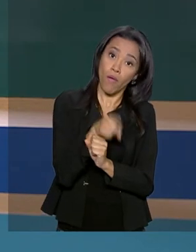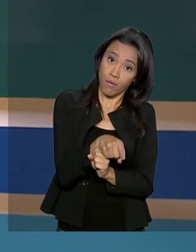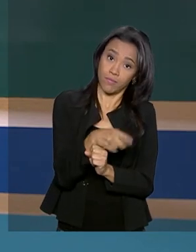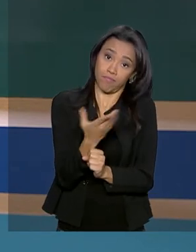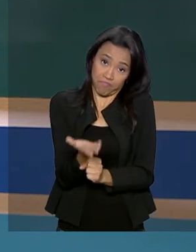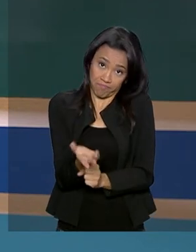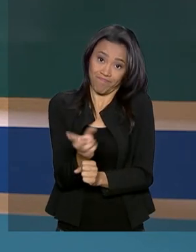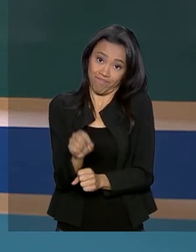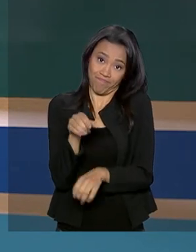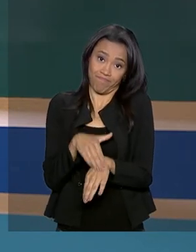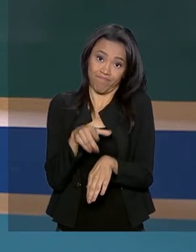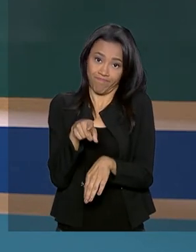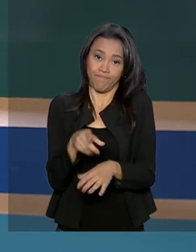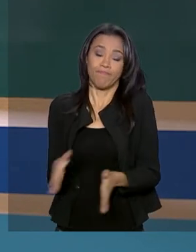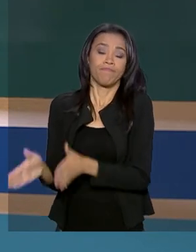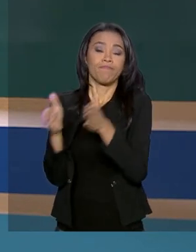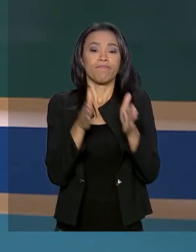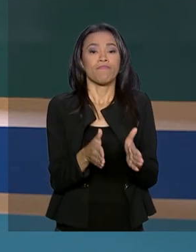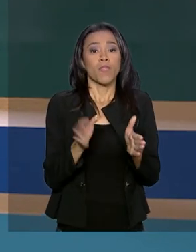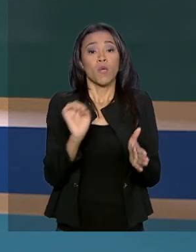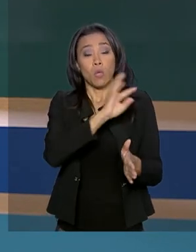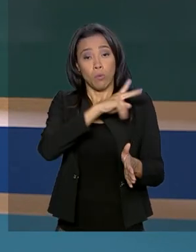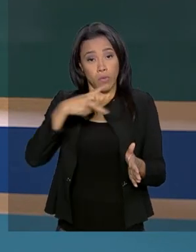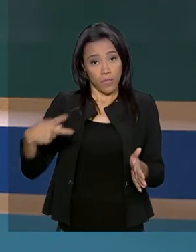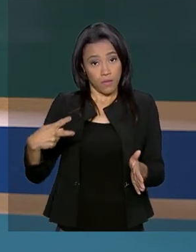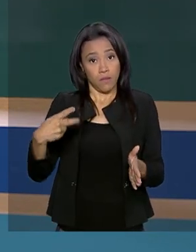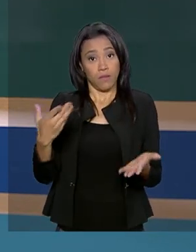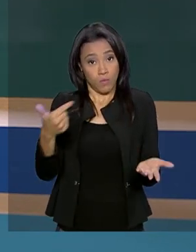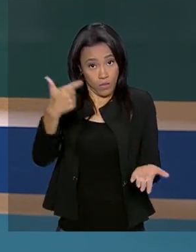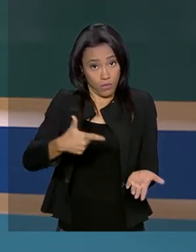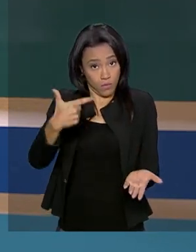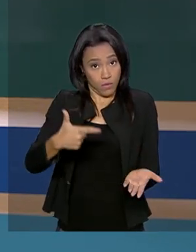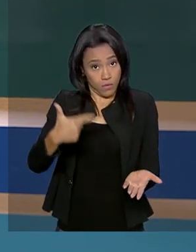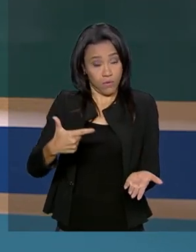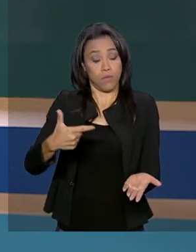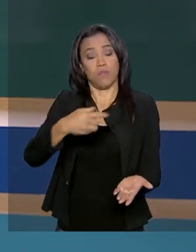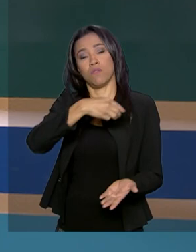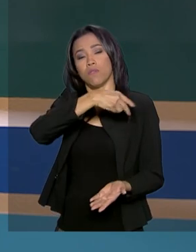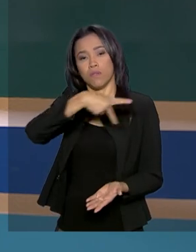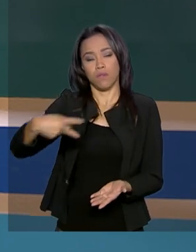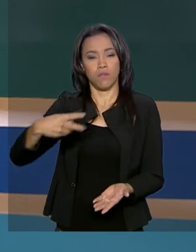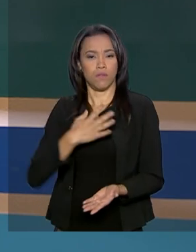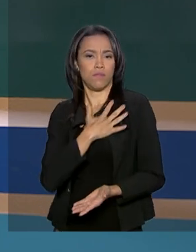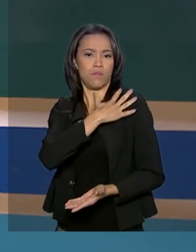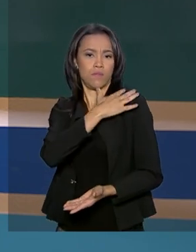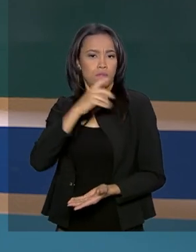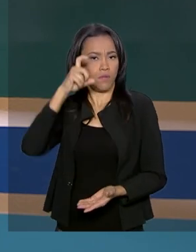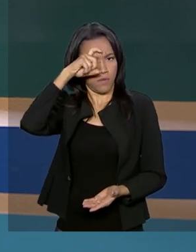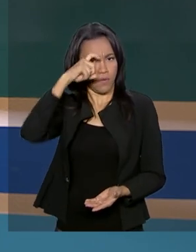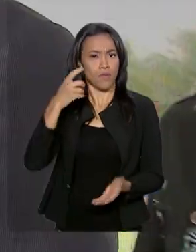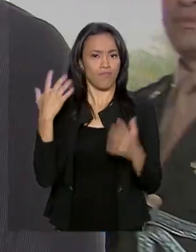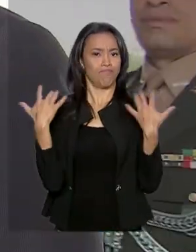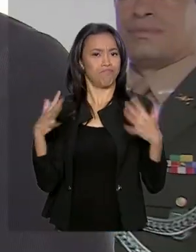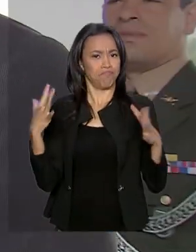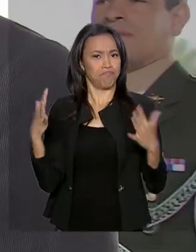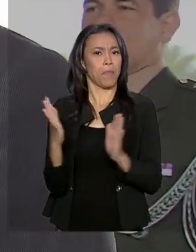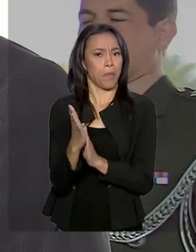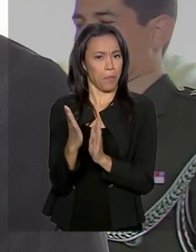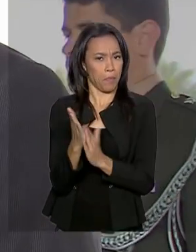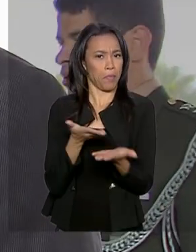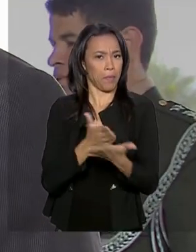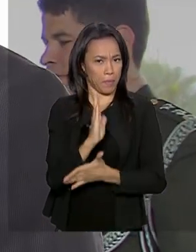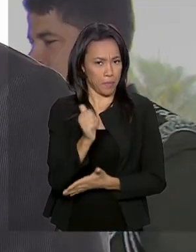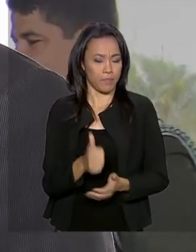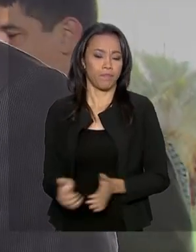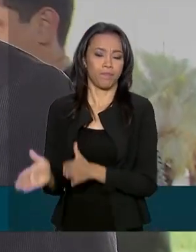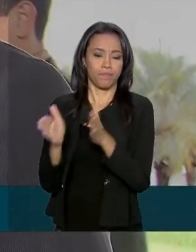E o presidente em exercício, Hamilton Mourão, comentou agora há pouco a aprovação da nova Previdência. Uma